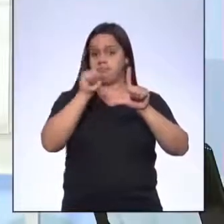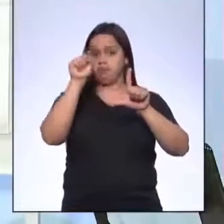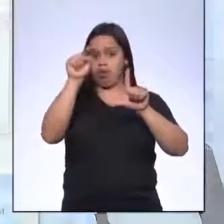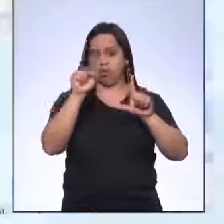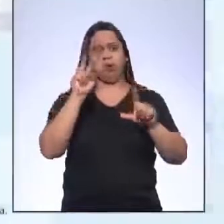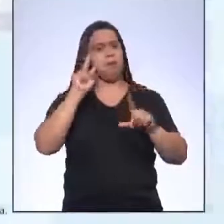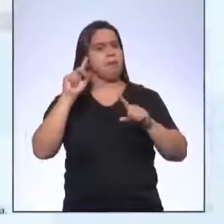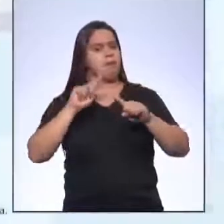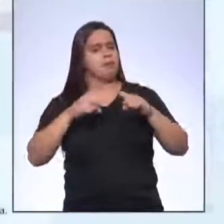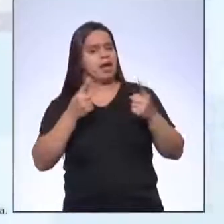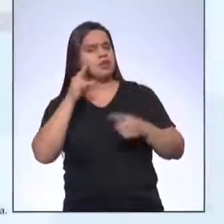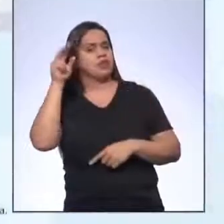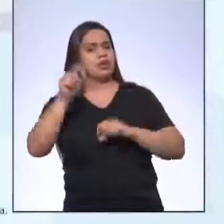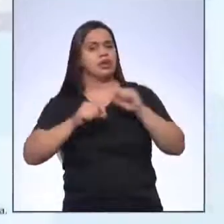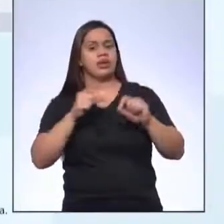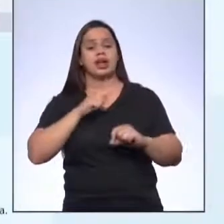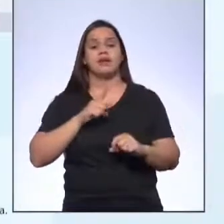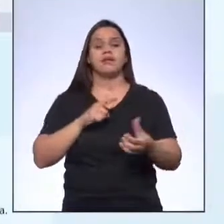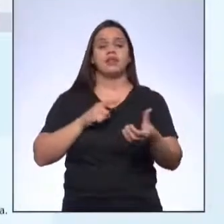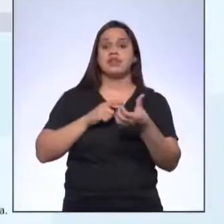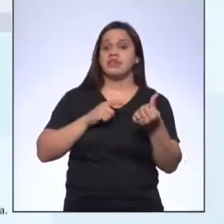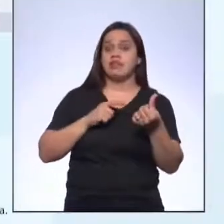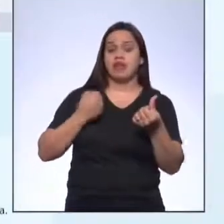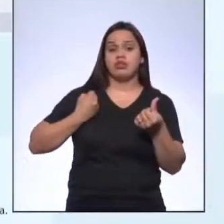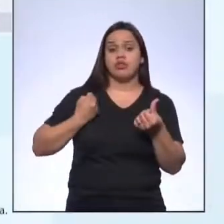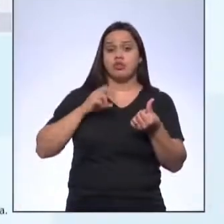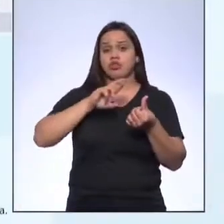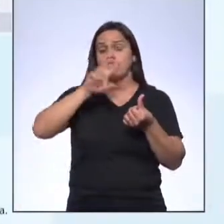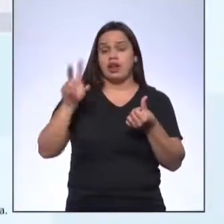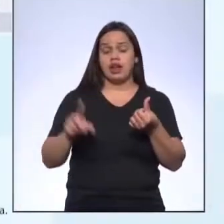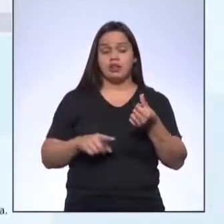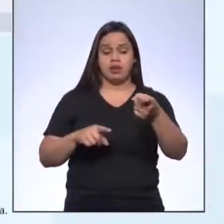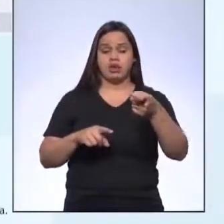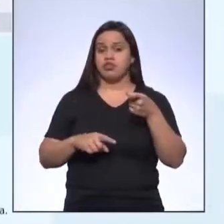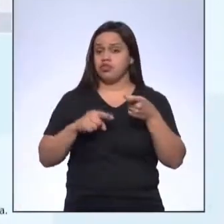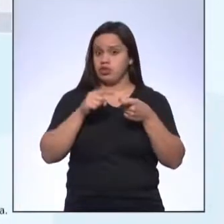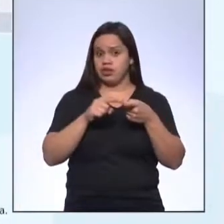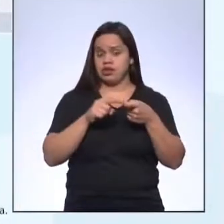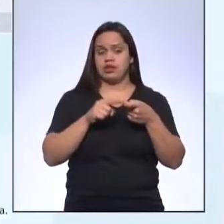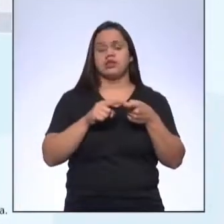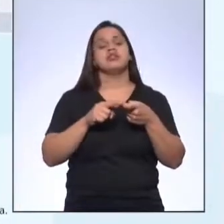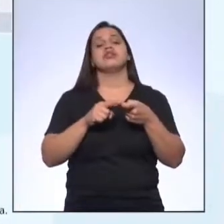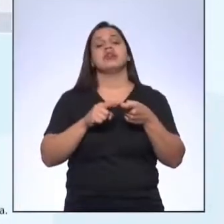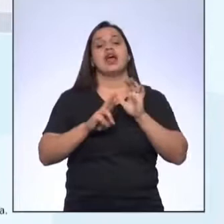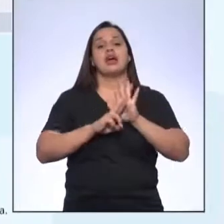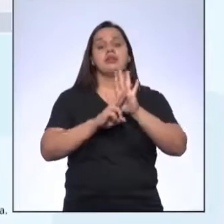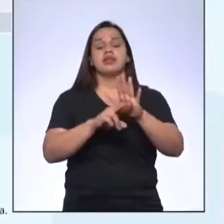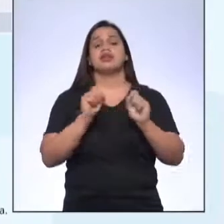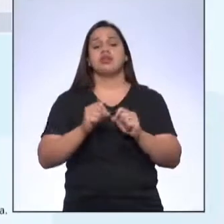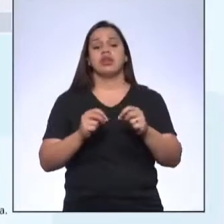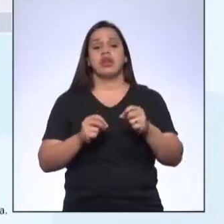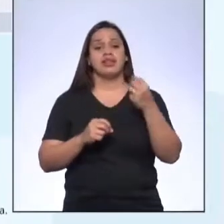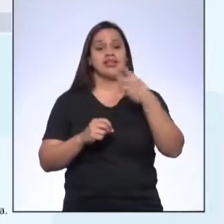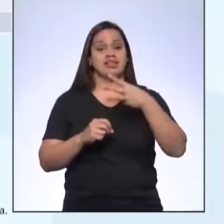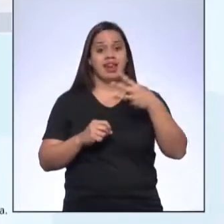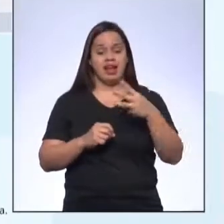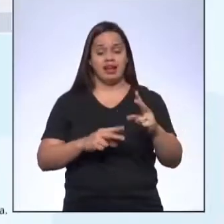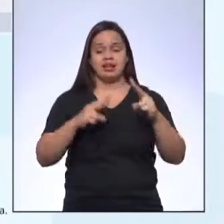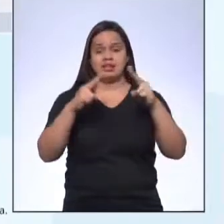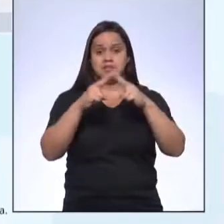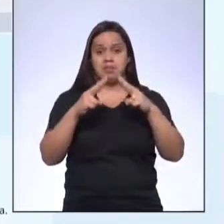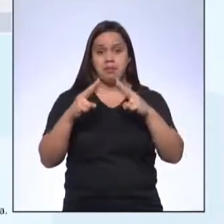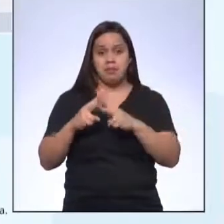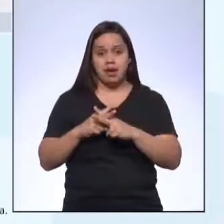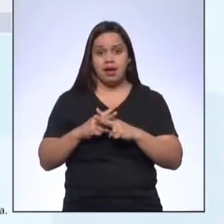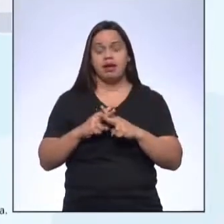36 valores diferentes para x representando 6 pares ordenados que podem